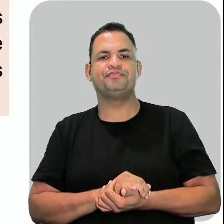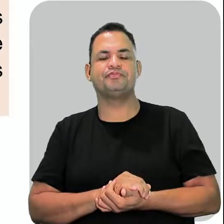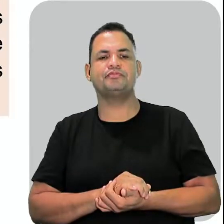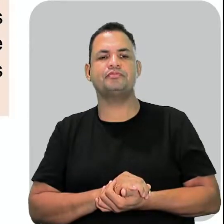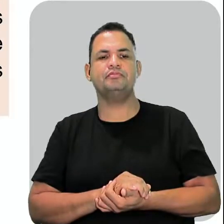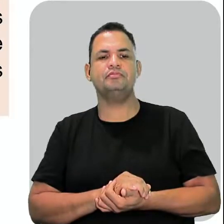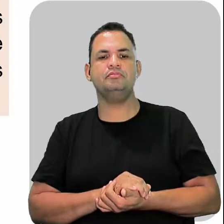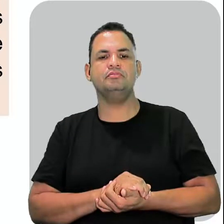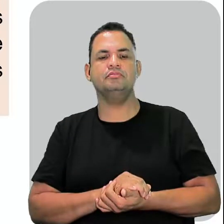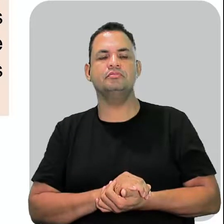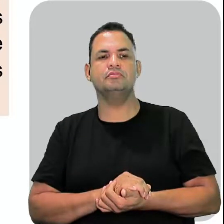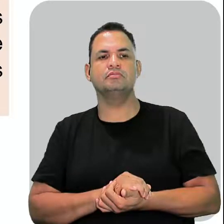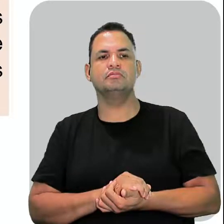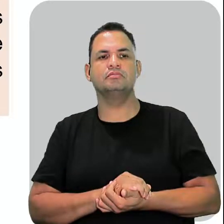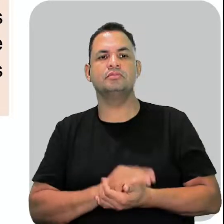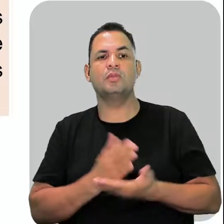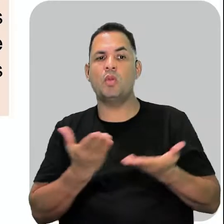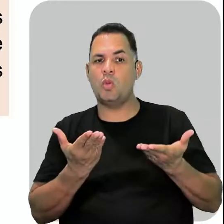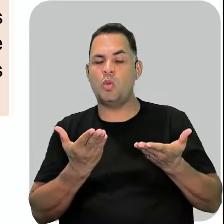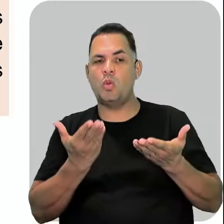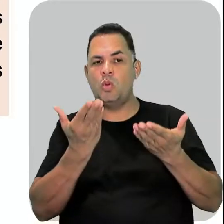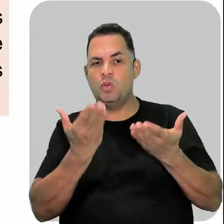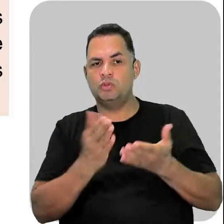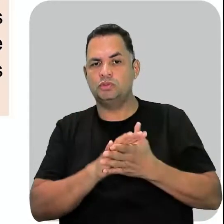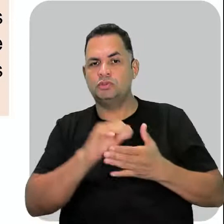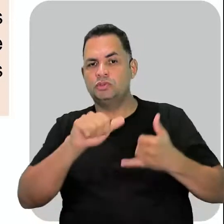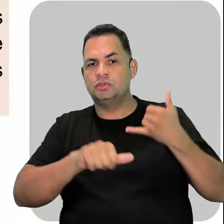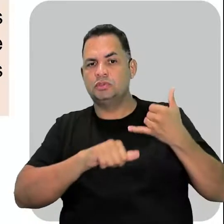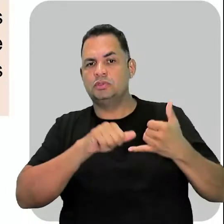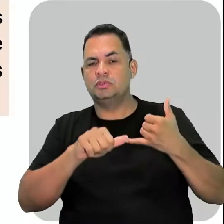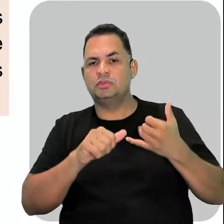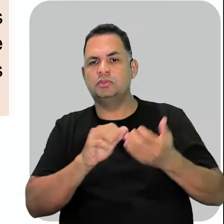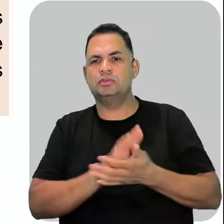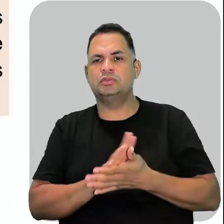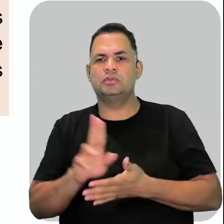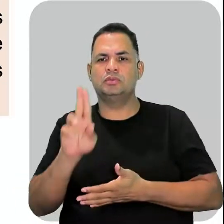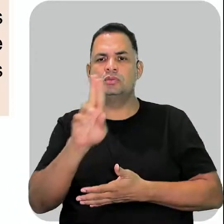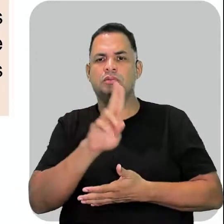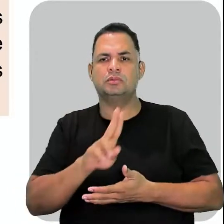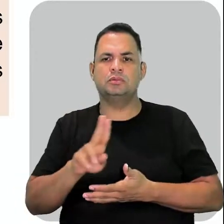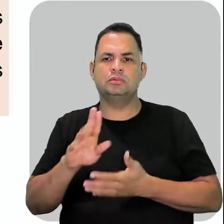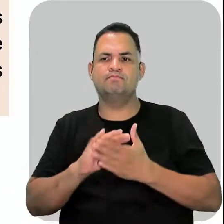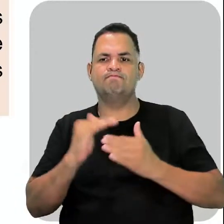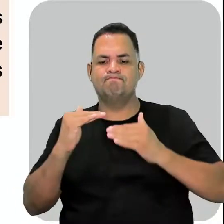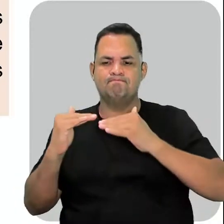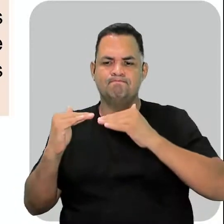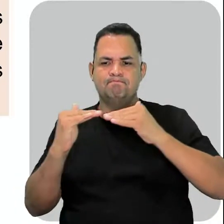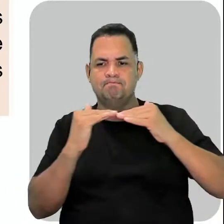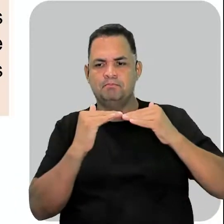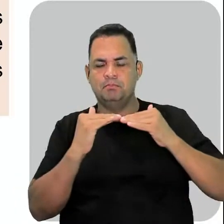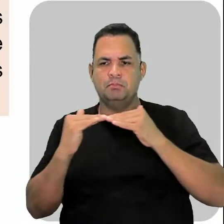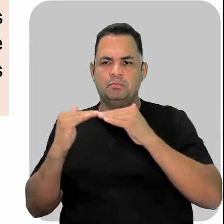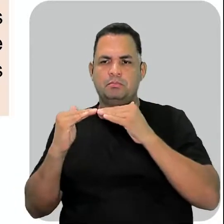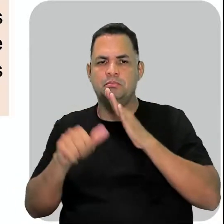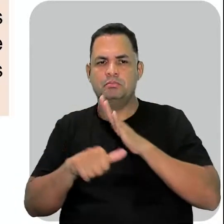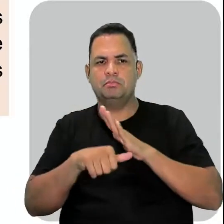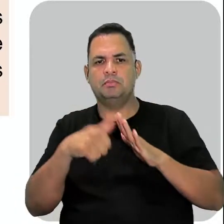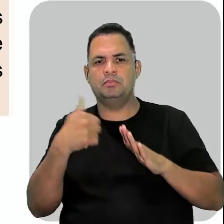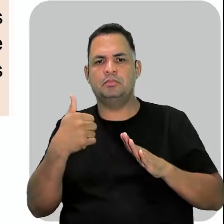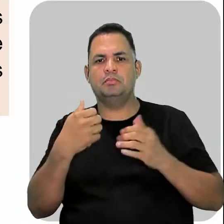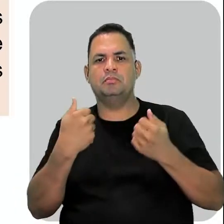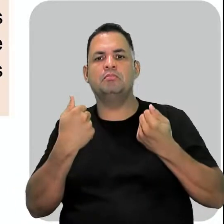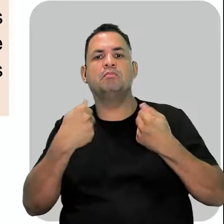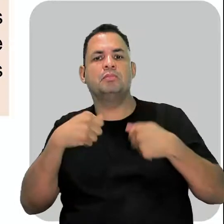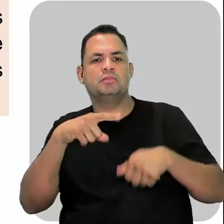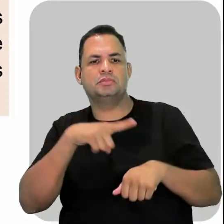Outra parte muito interessante em relação a essas reações é que elas utilizam parâmetros primários e secundários para que